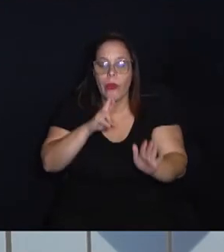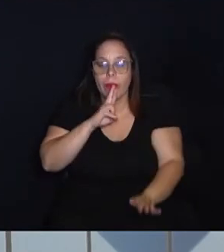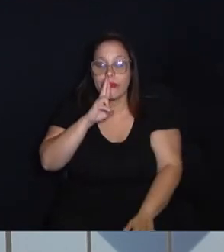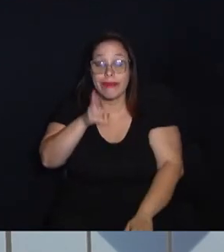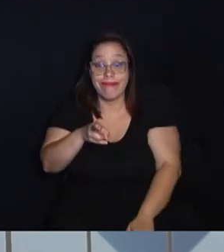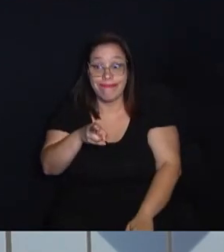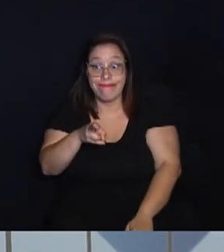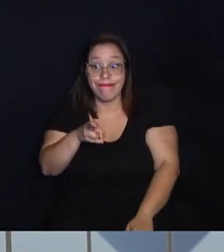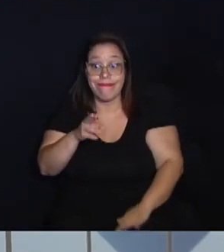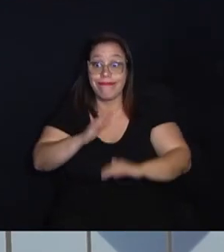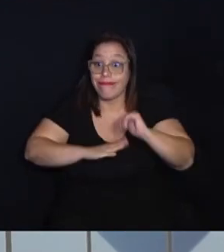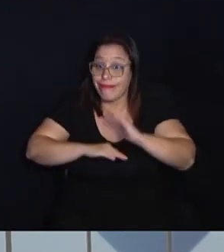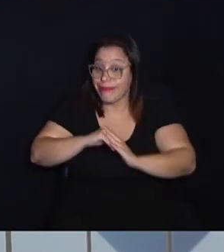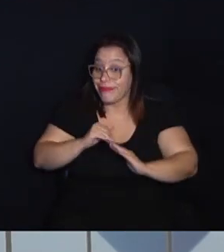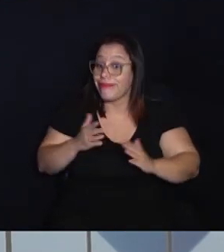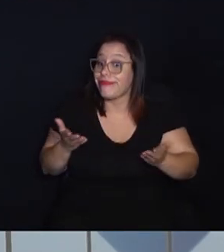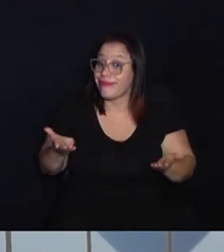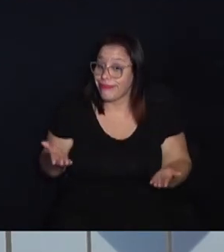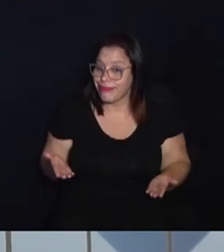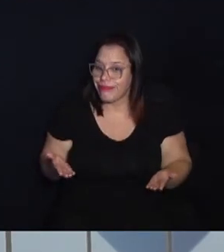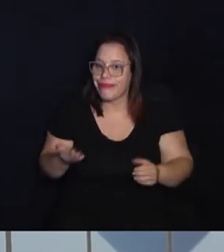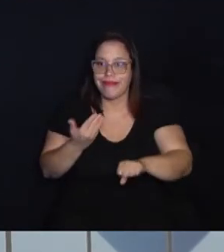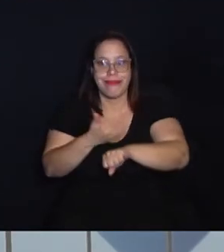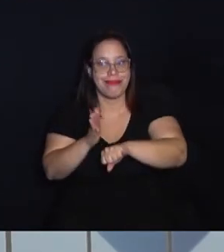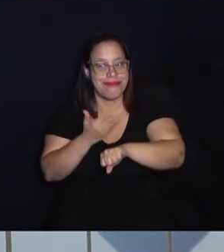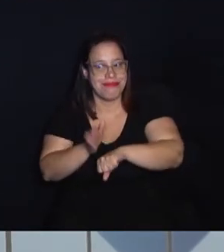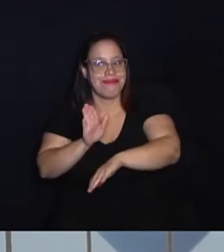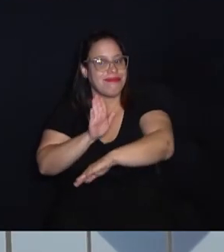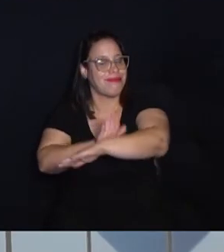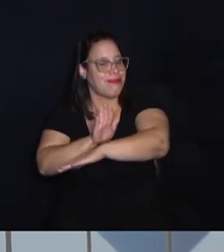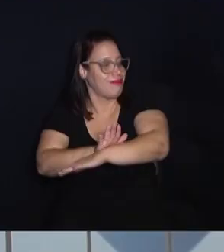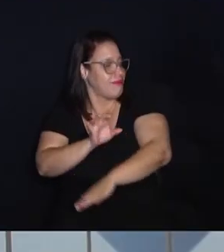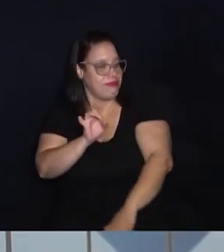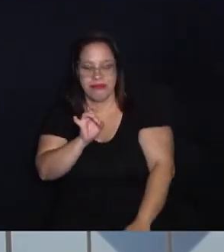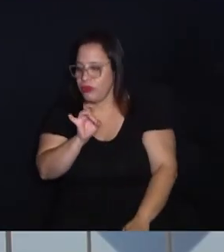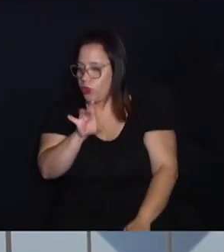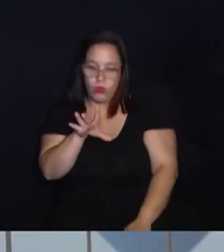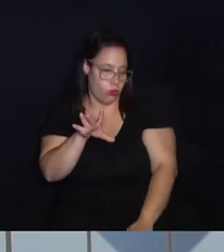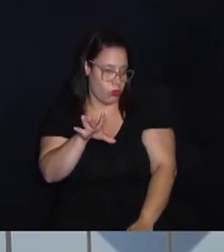da atuação do vereador na prática. Isso ajuda não só